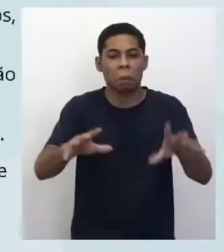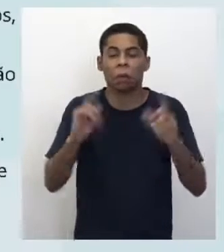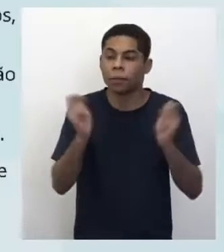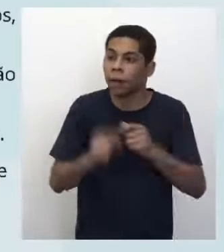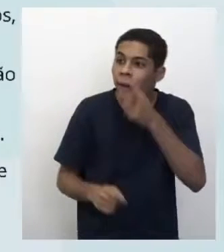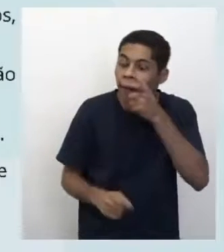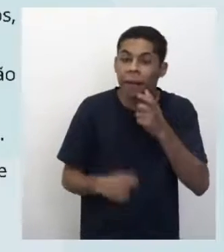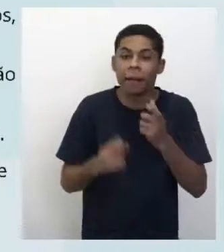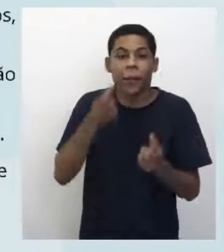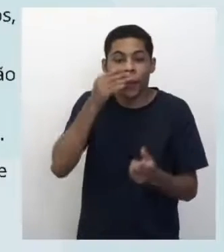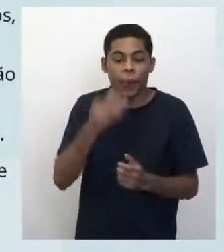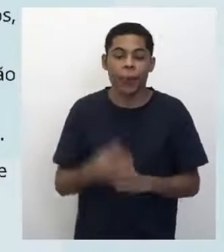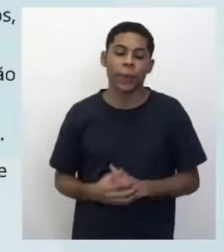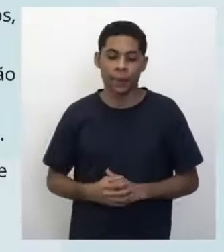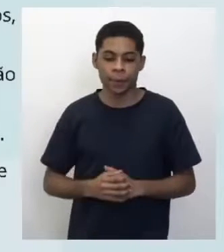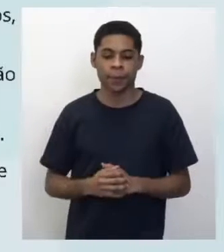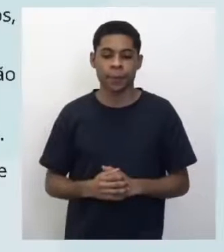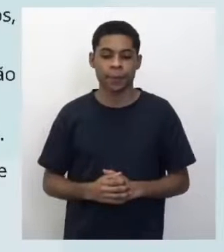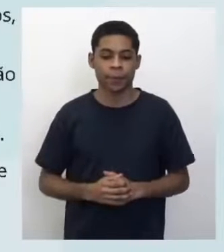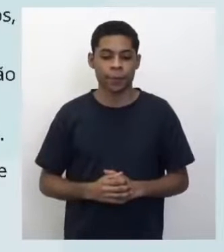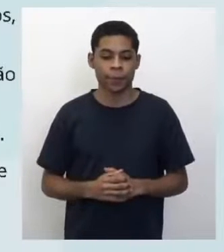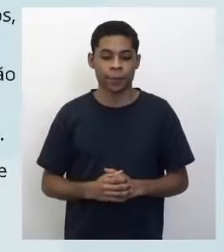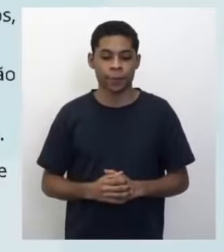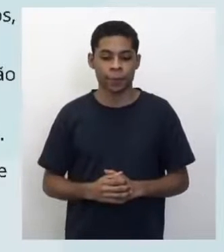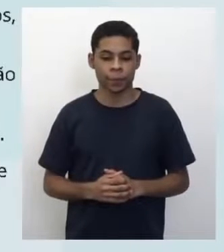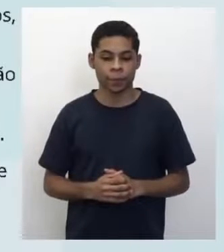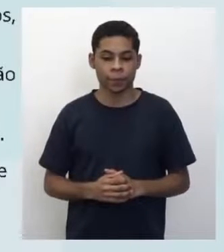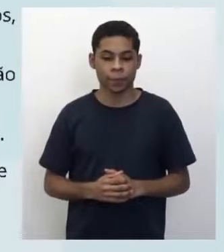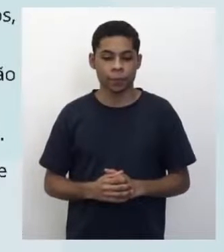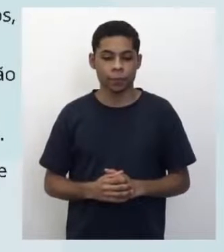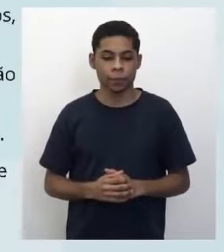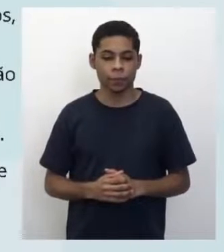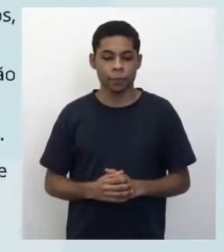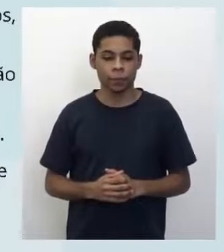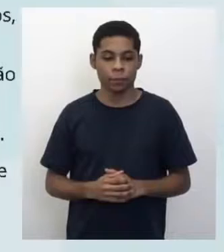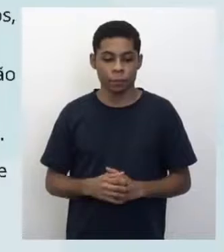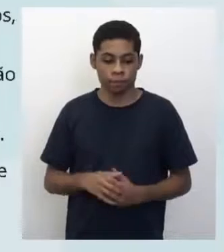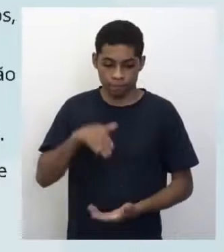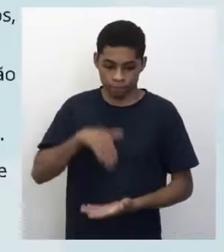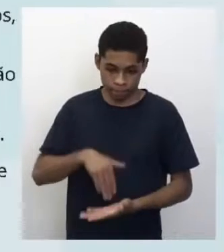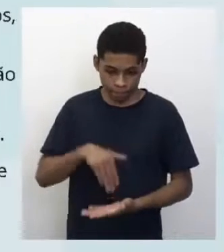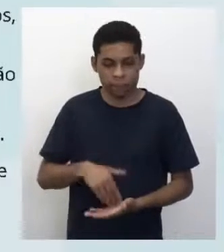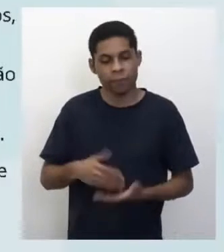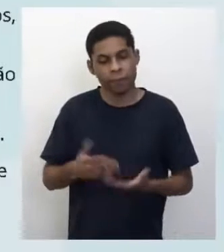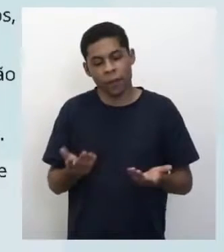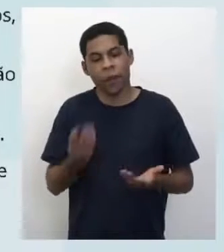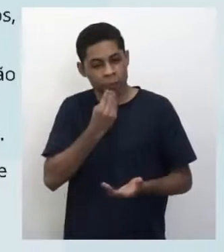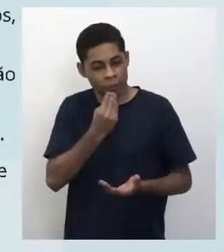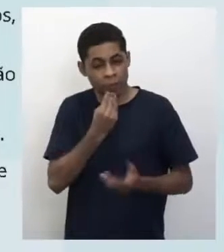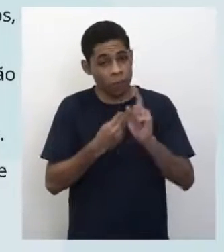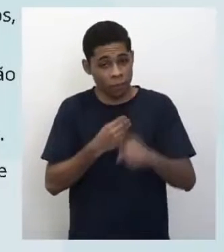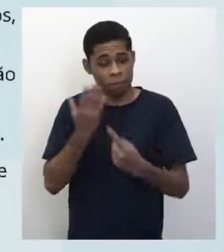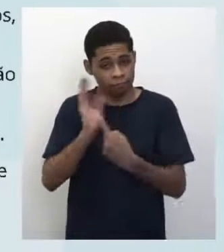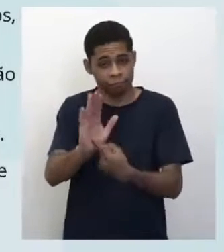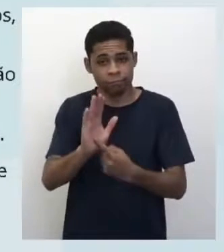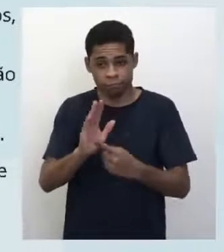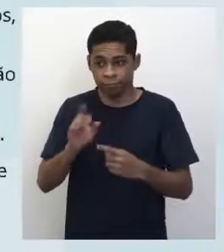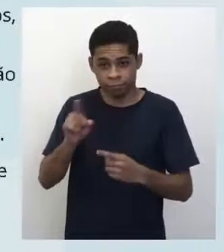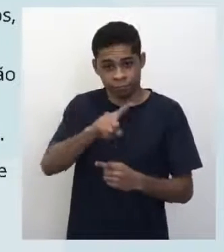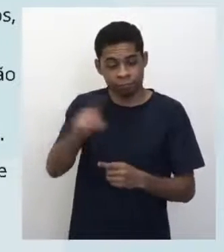para apresentar, para contar para a galera que a gente vai fazer uma peça. E por fim e último, apresentação da peça teatral para